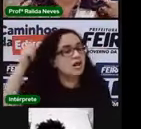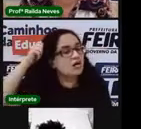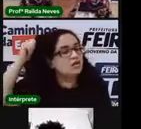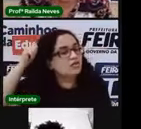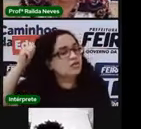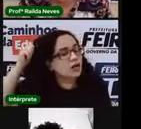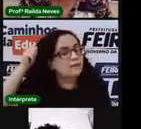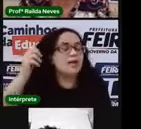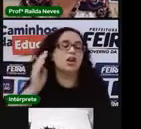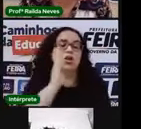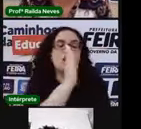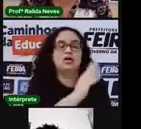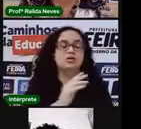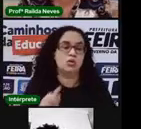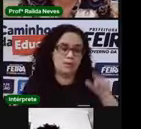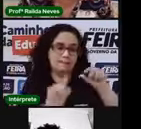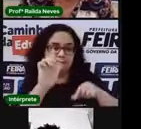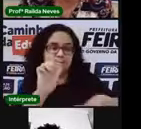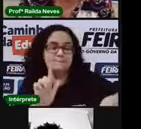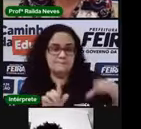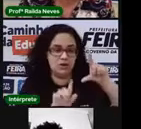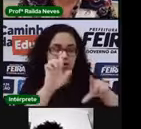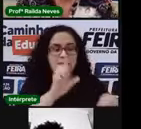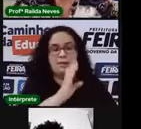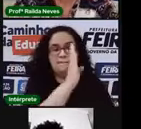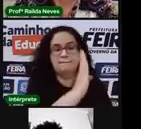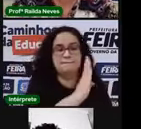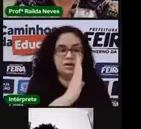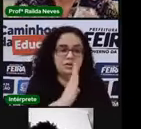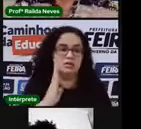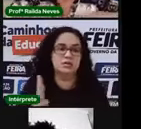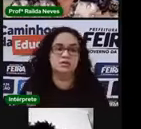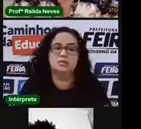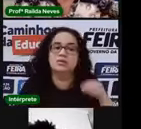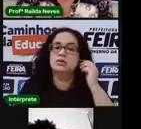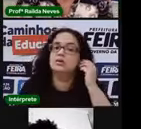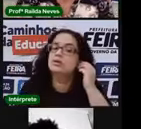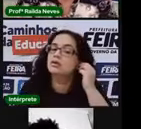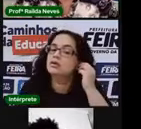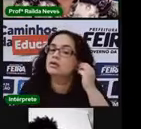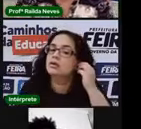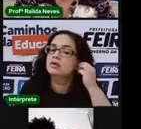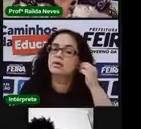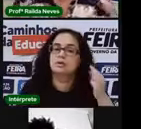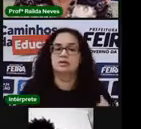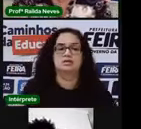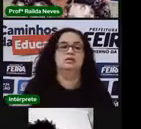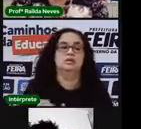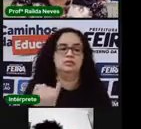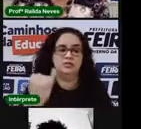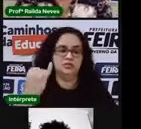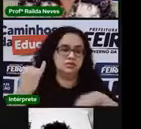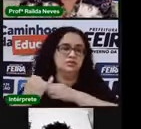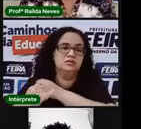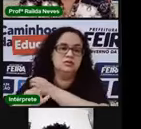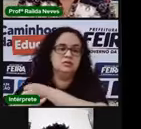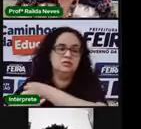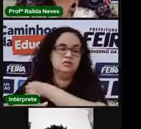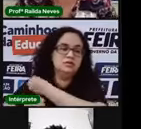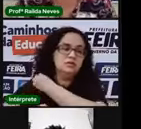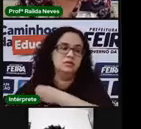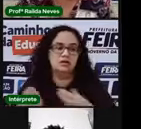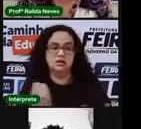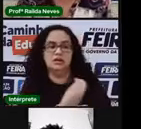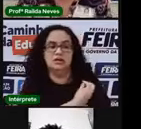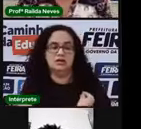suas características físicas, psíquicas ou emocionais. O que importa é a vida, e a vida é diferente em cada